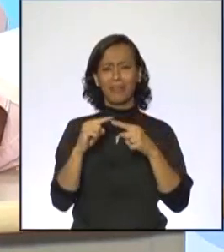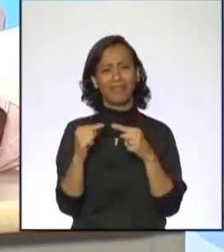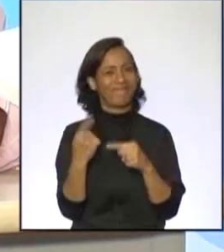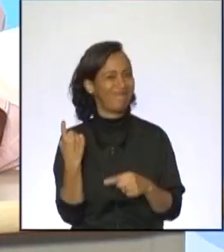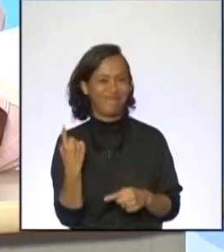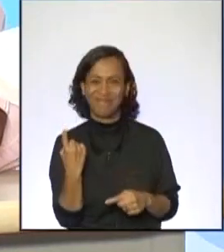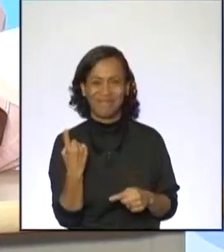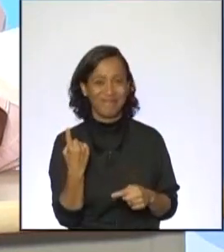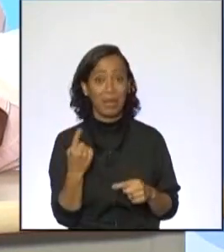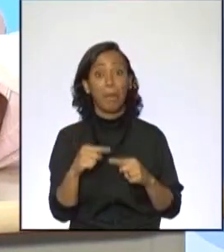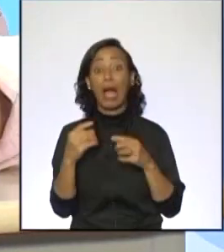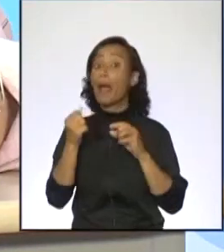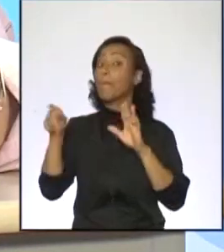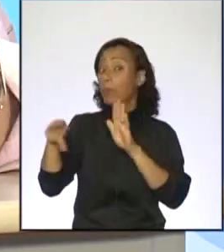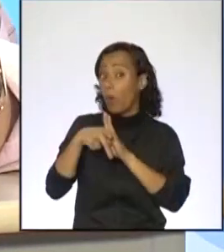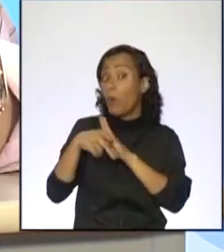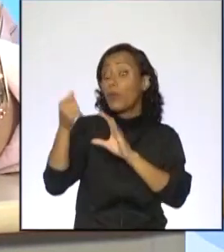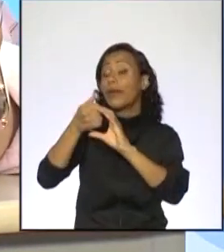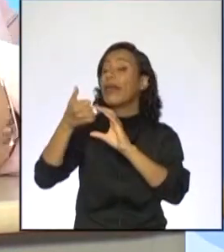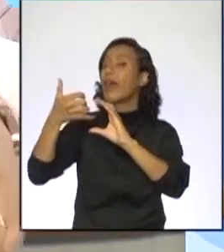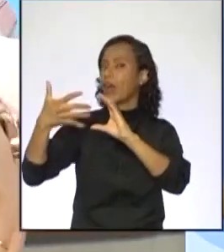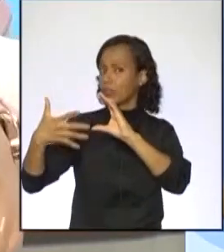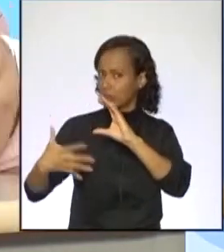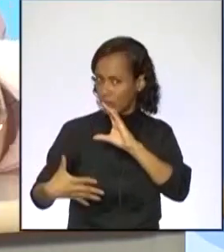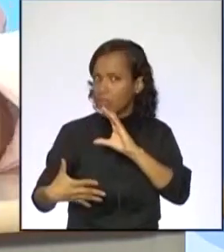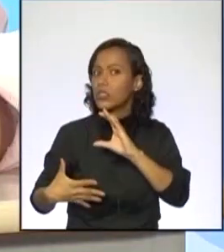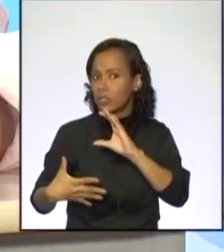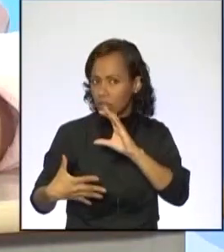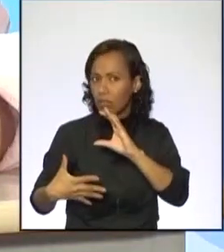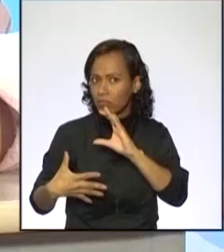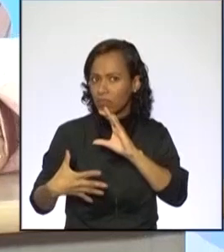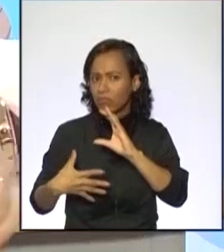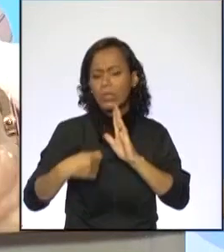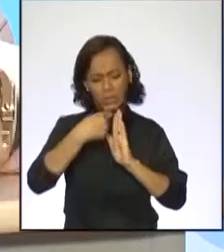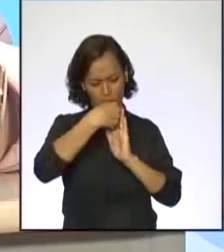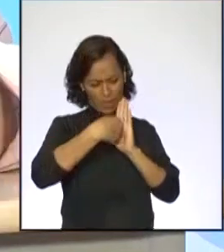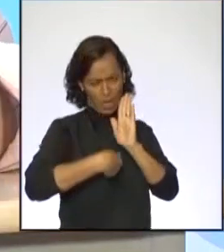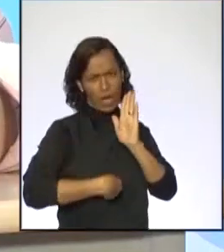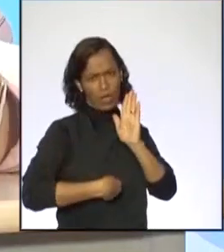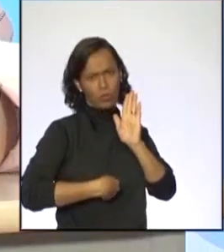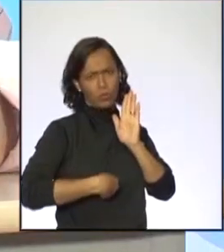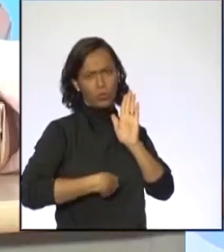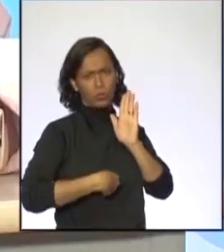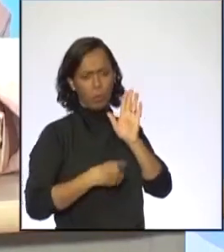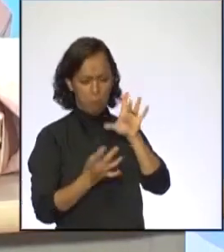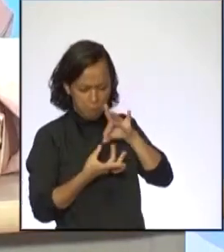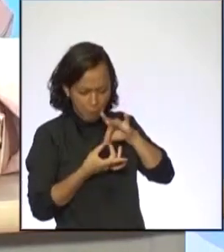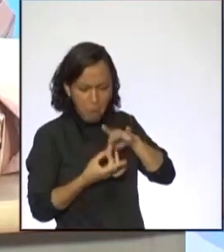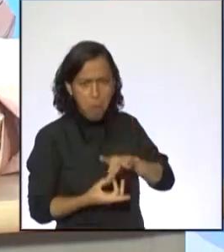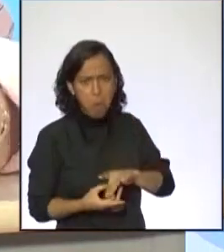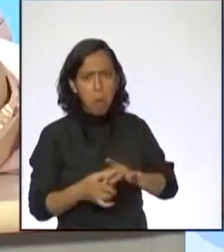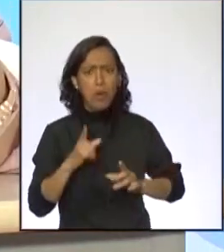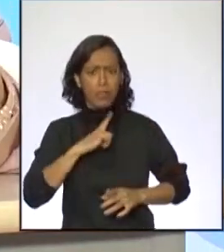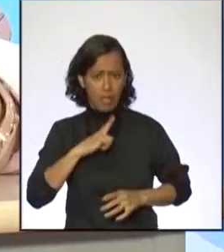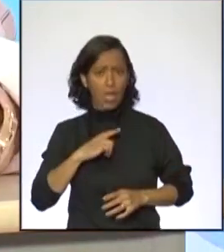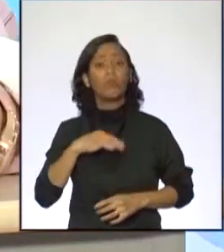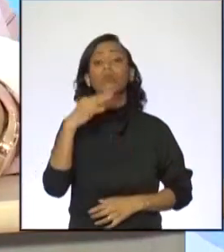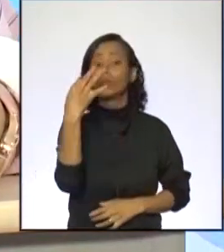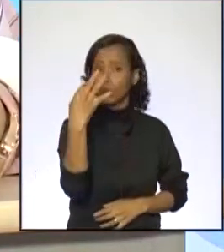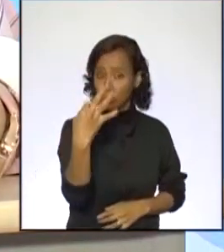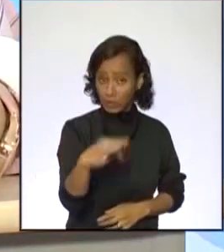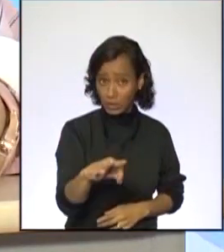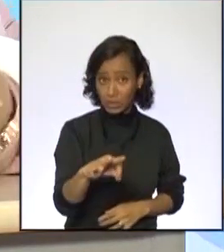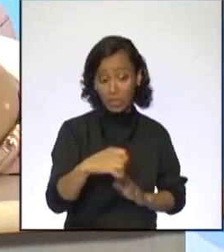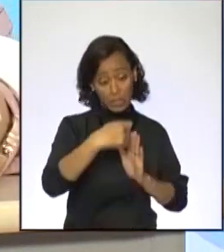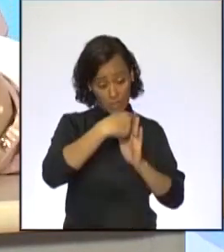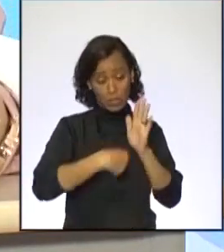E é mesmo. característica. É uma Então, é importante característica. lembrar. Tá? Isso. Tá no texto, essa informação não é completamente incorreta, ela está presente